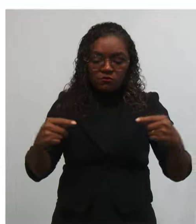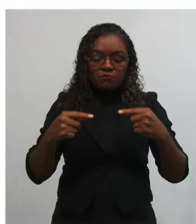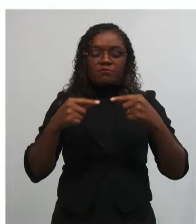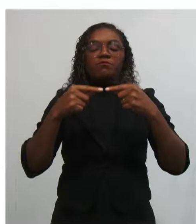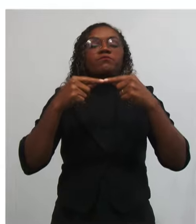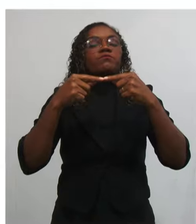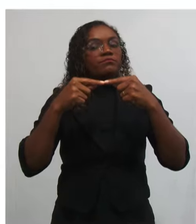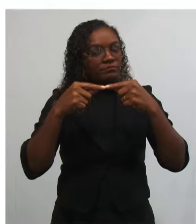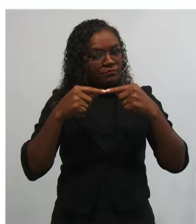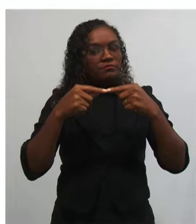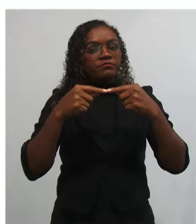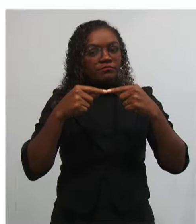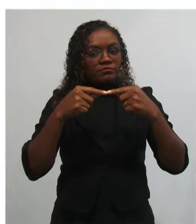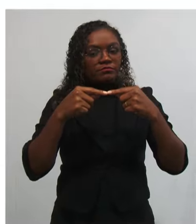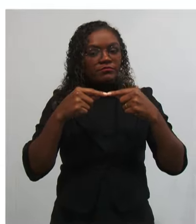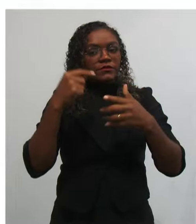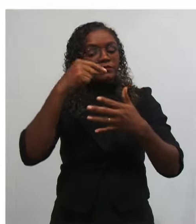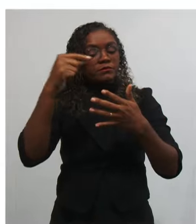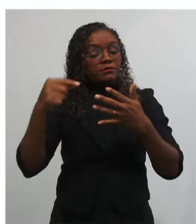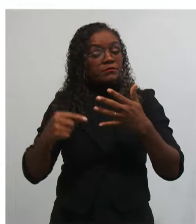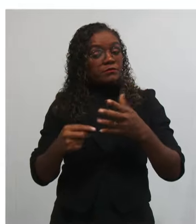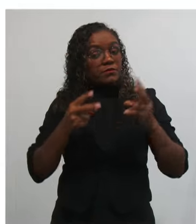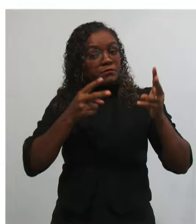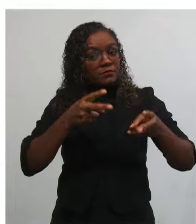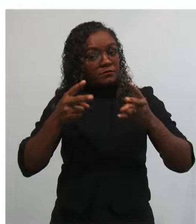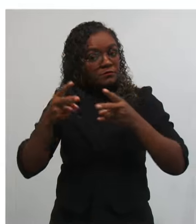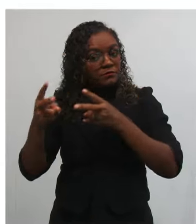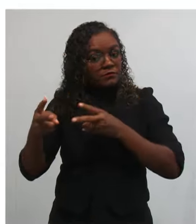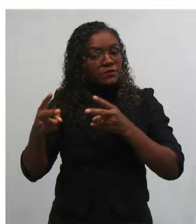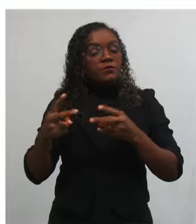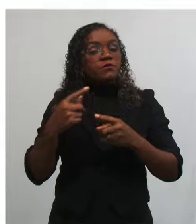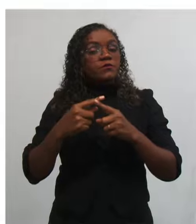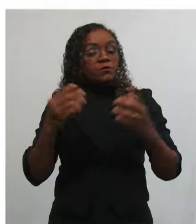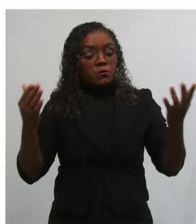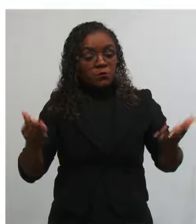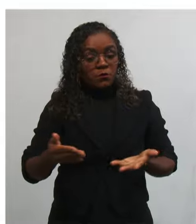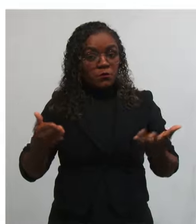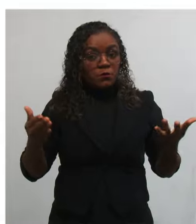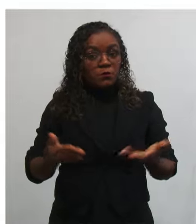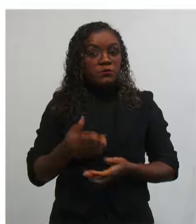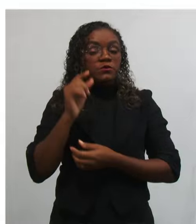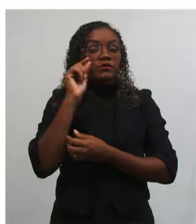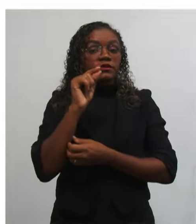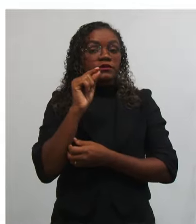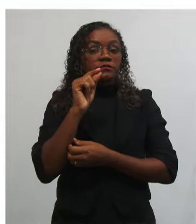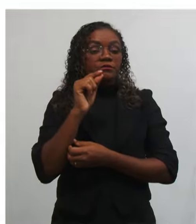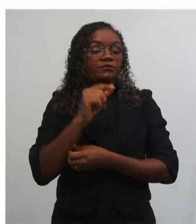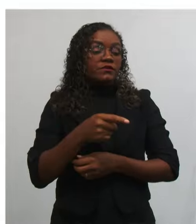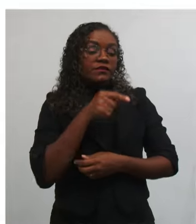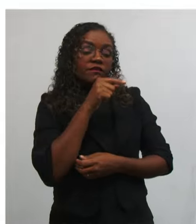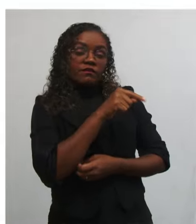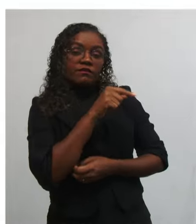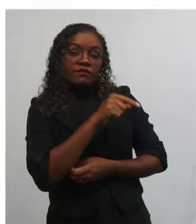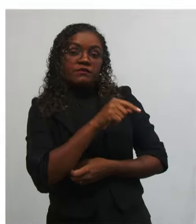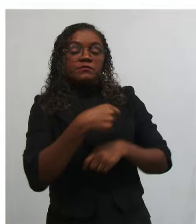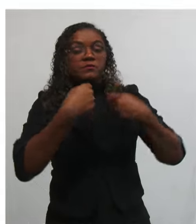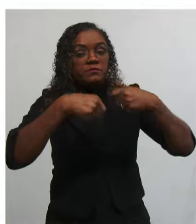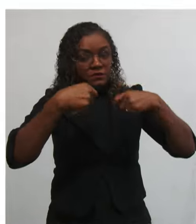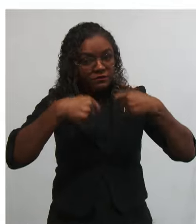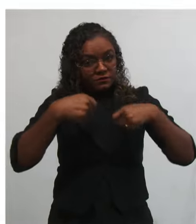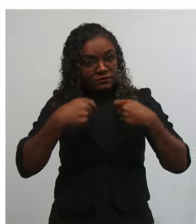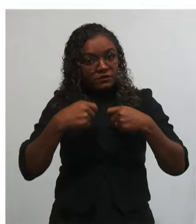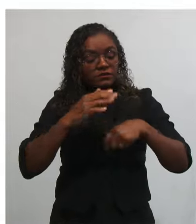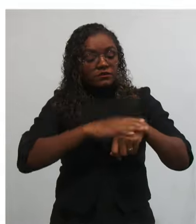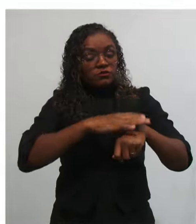coerente com os princípios que a gente acredita especialmente hoje eh nessa visão de que o aluno ele precisa ter